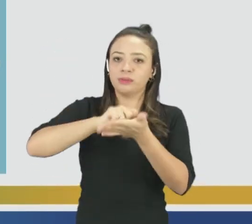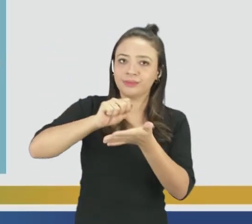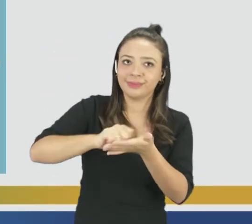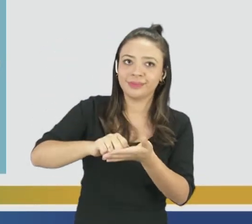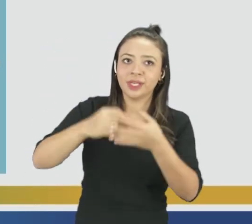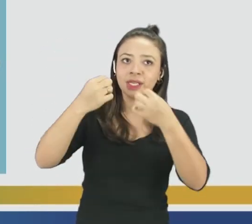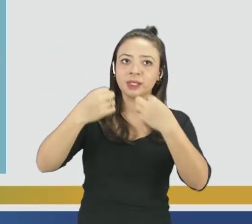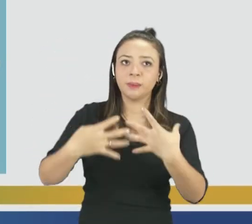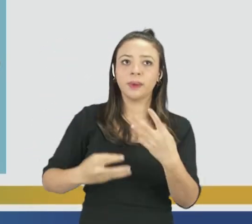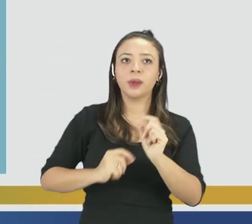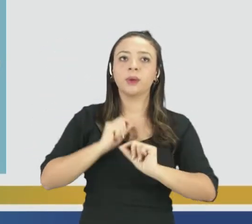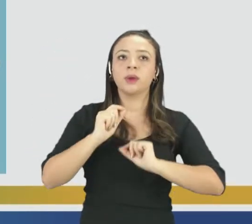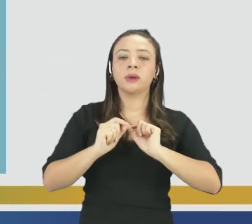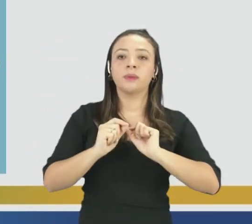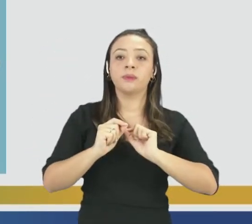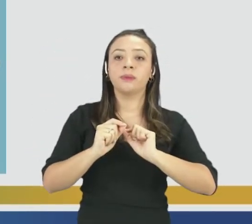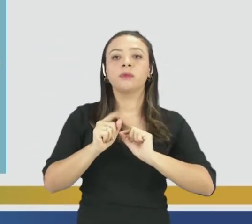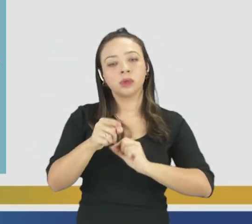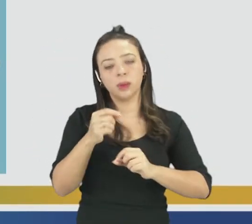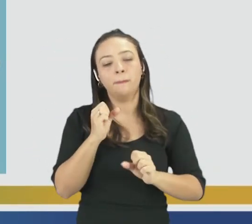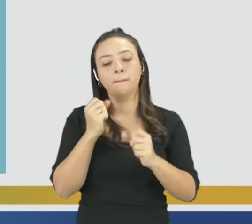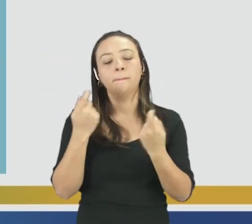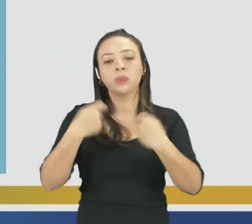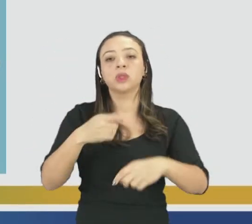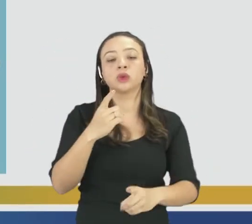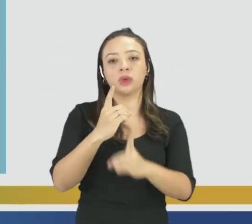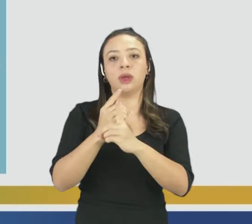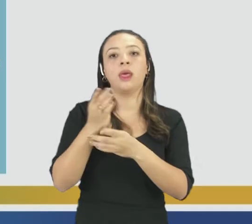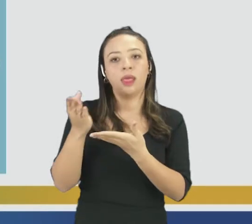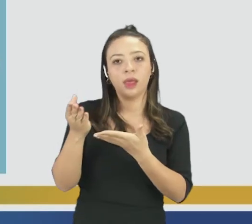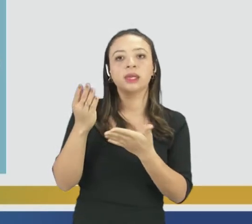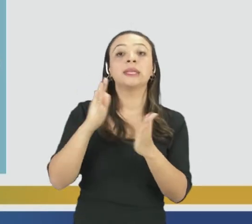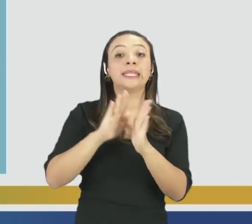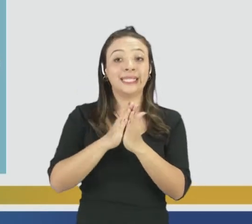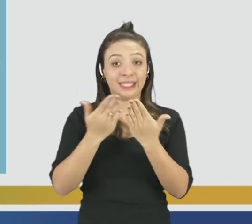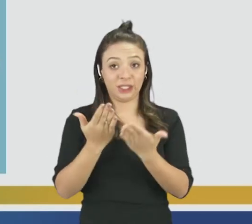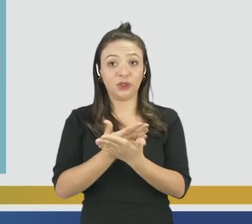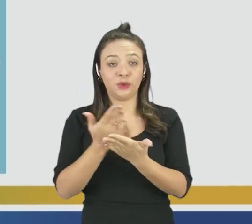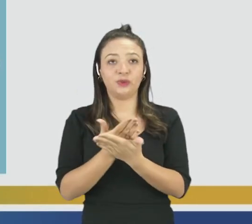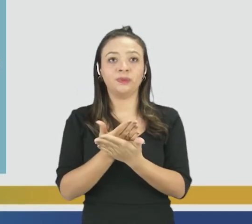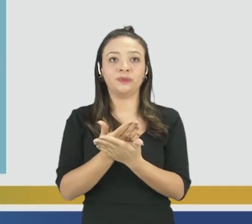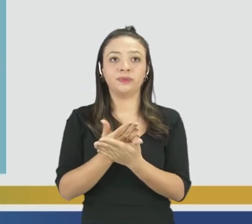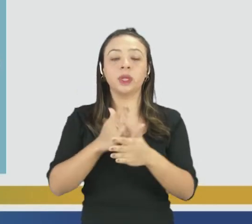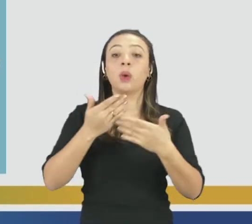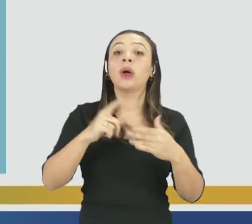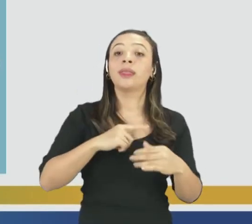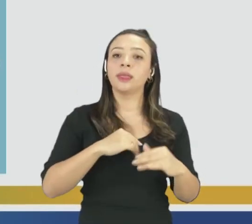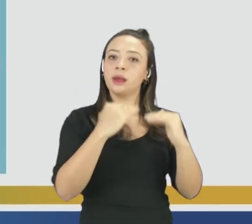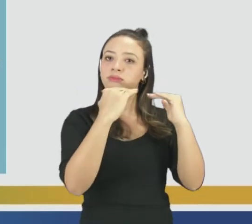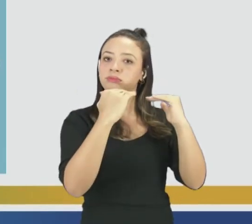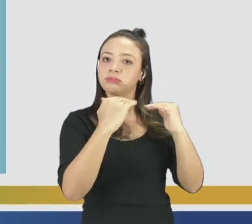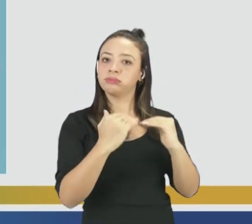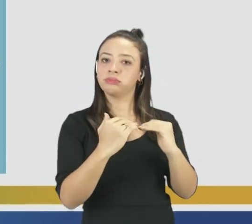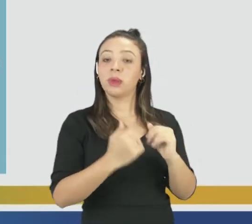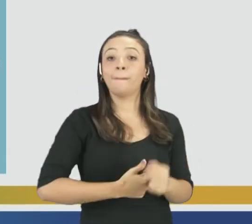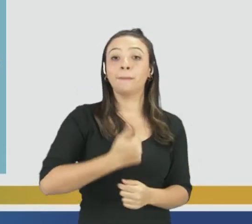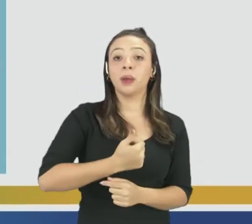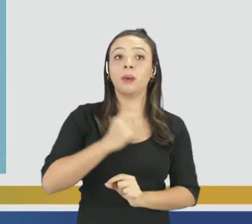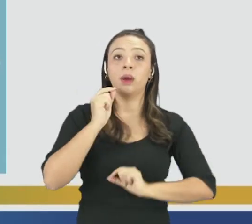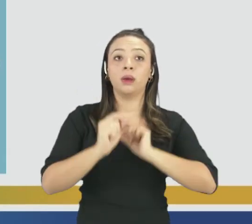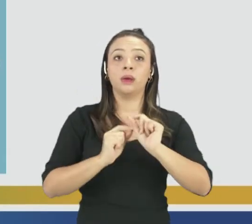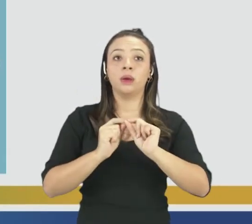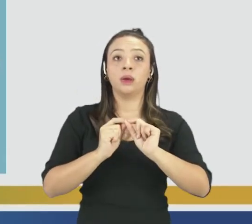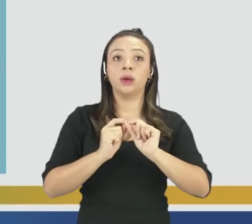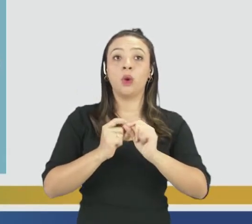globalização e se você encontrar isso nessa obra dele devia sem fases Vamos a primeira fase é o